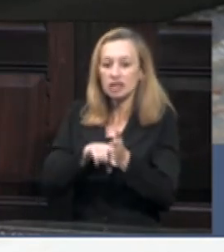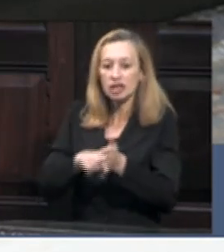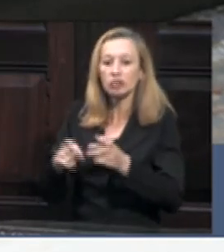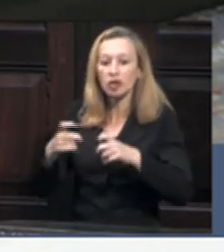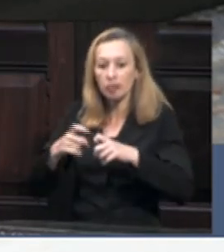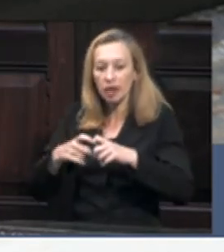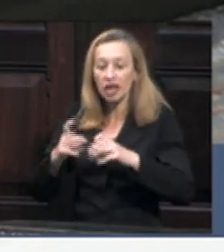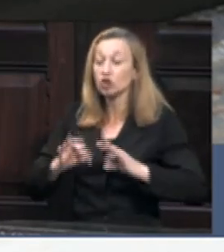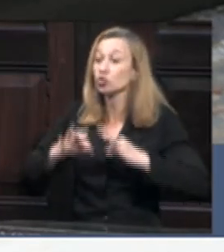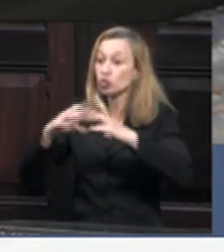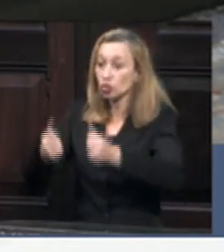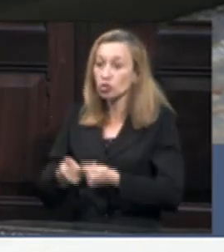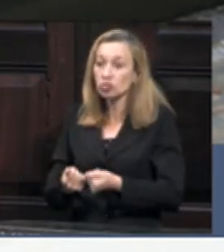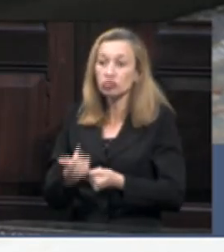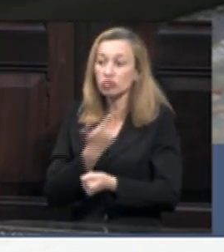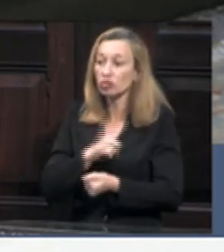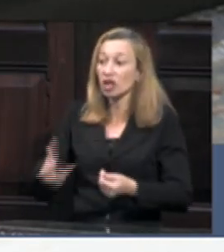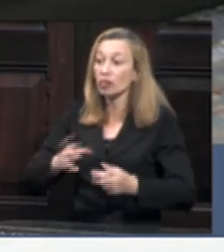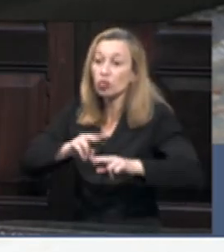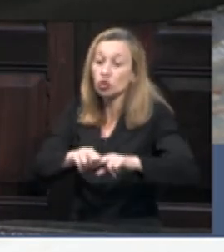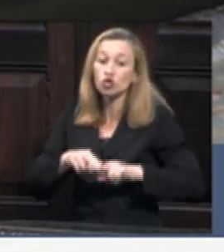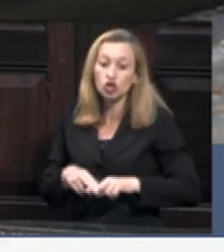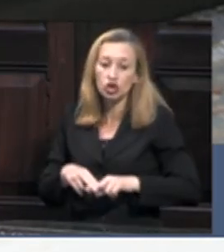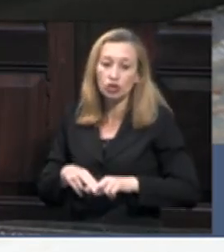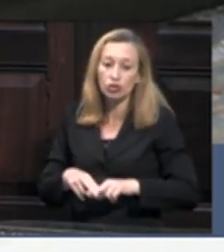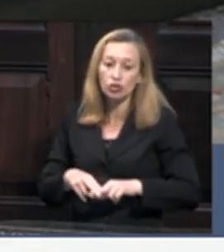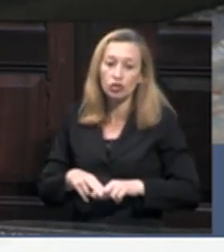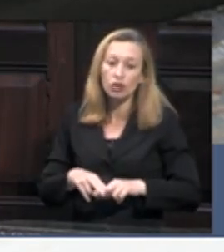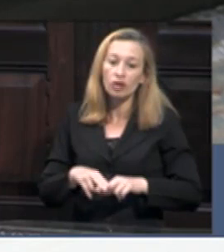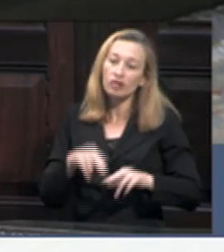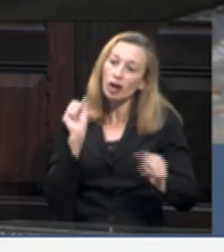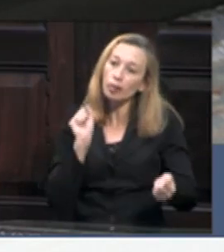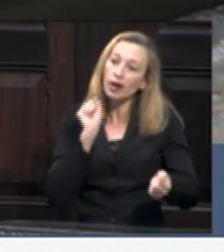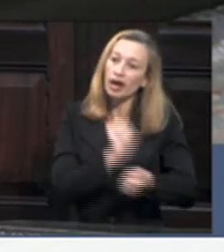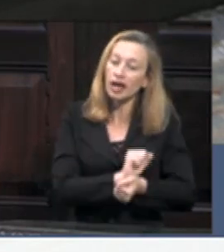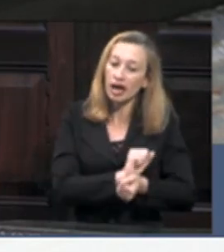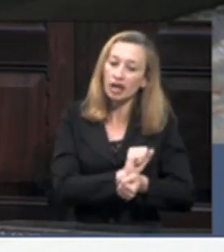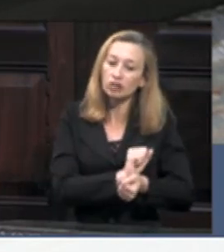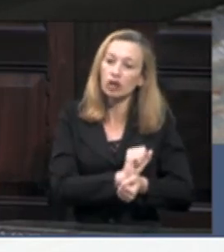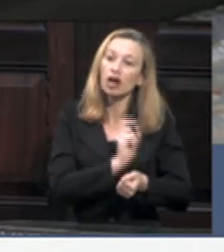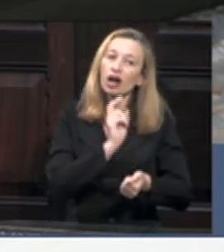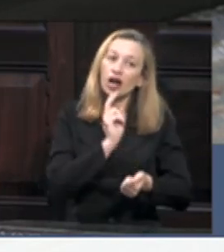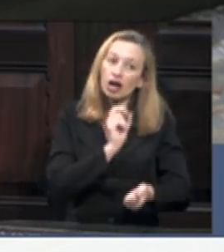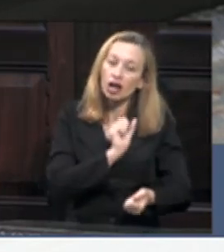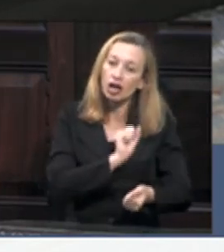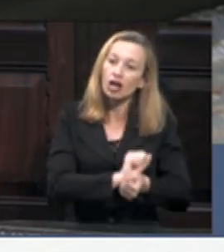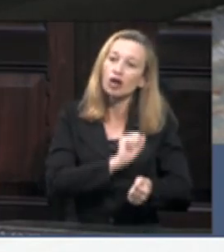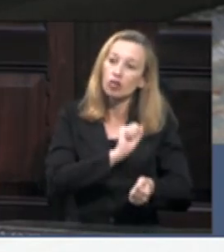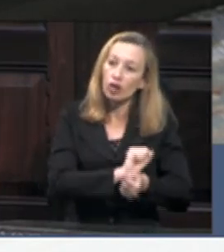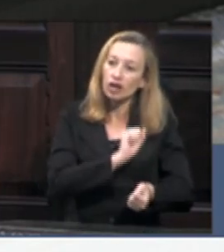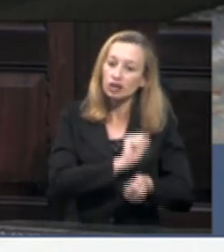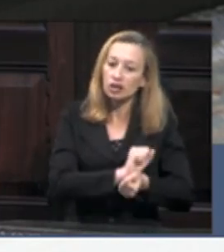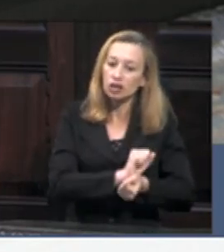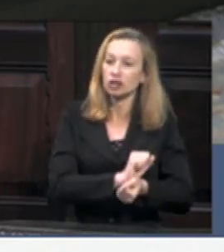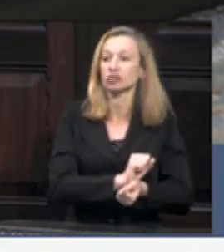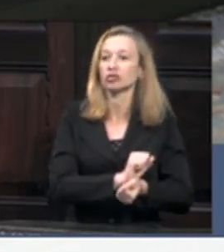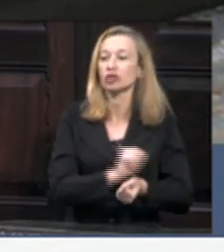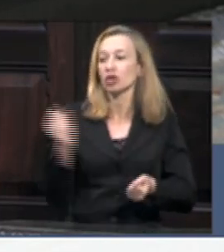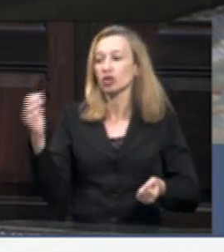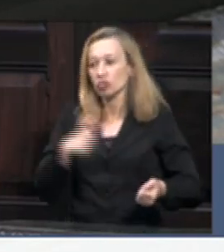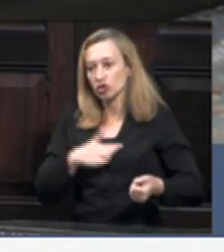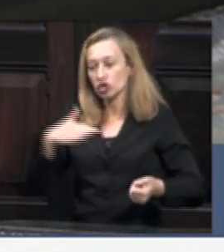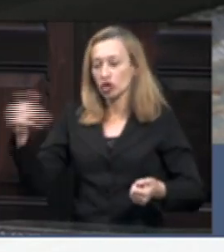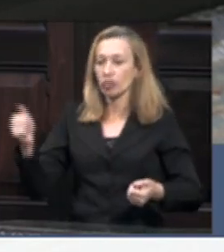pré-admissional. Não há nenhuma razão para esses 45 que ainda esperam, né, o legítimo provimento de